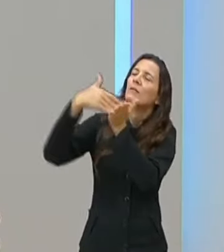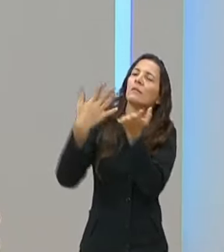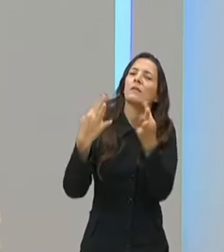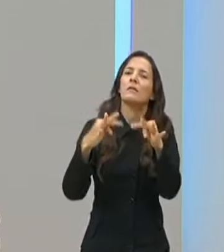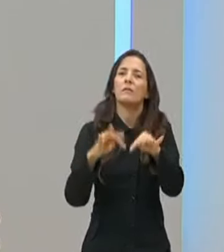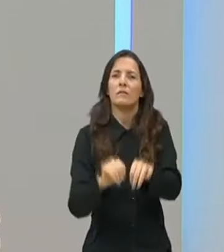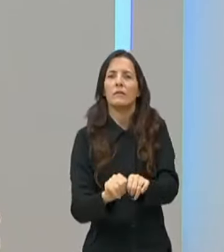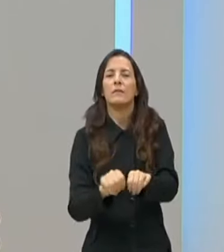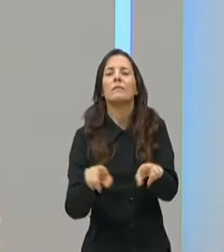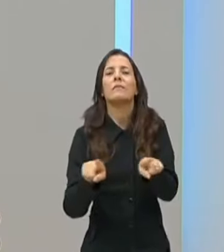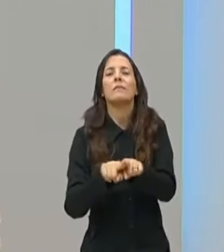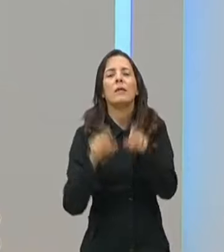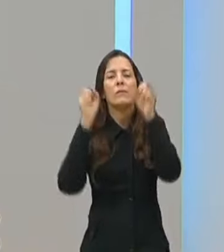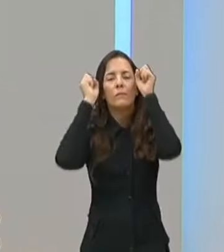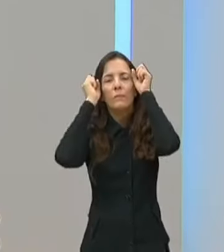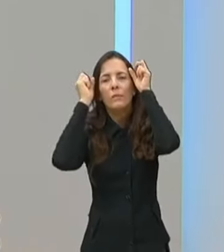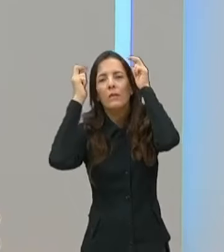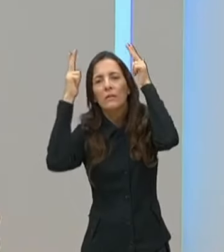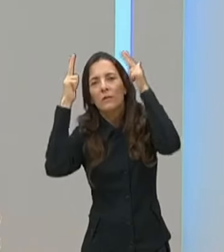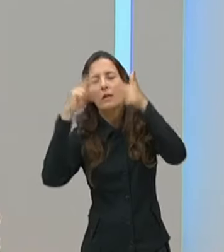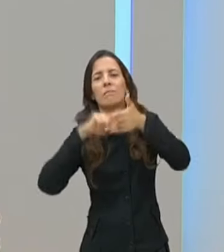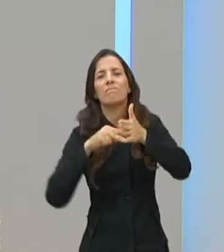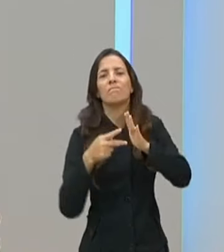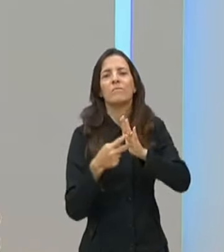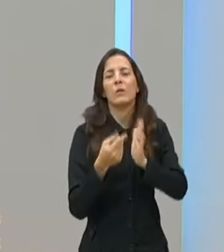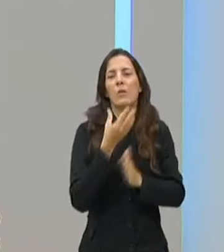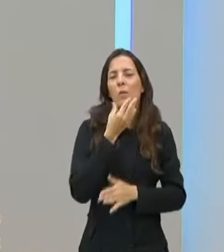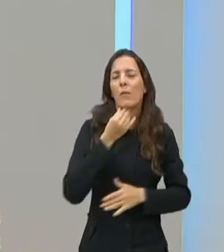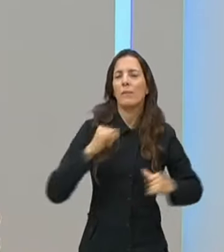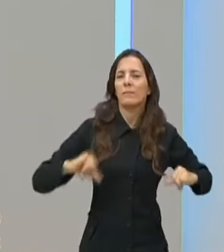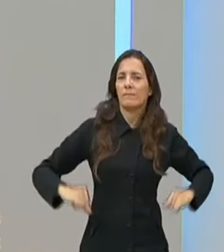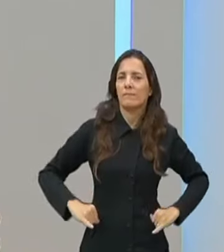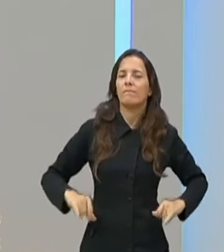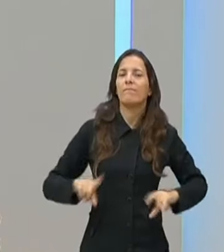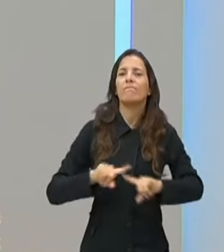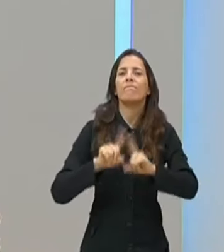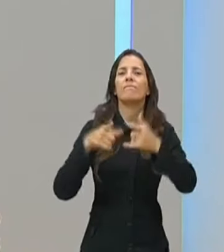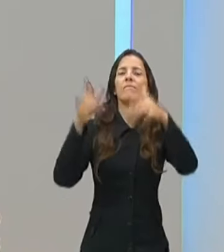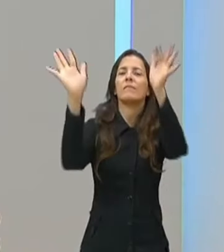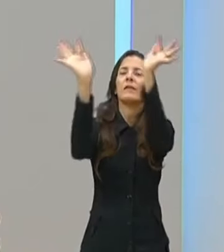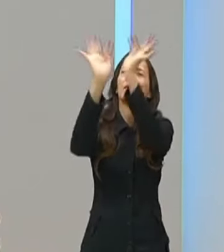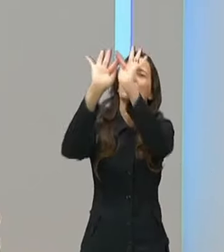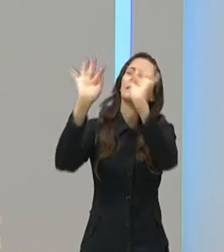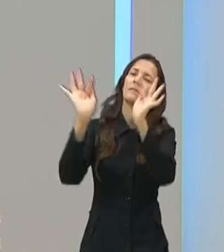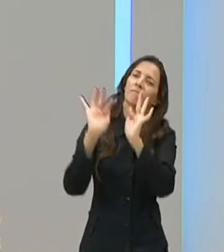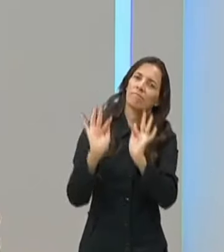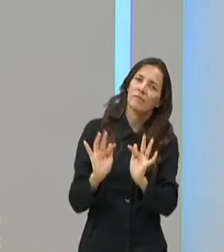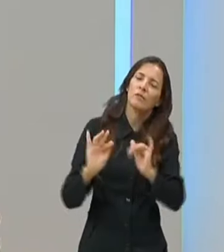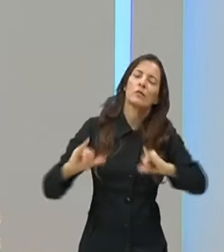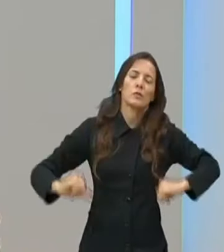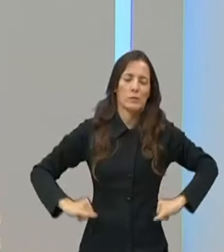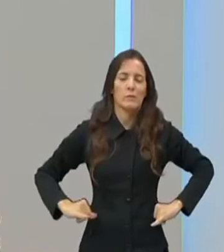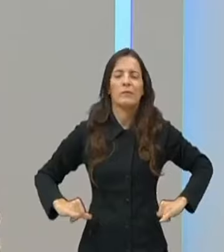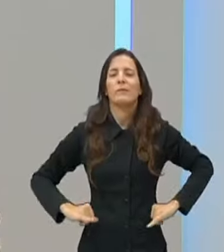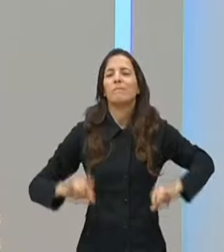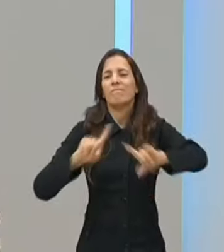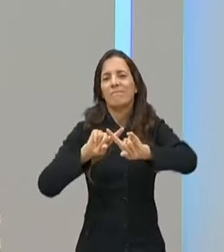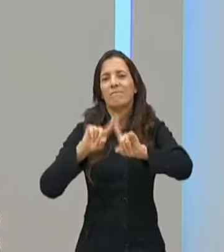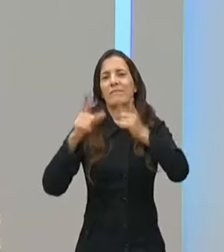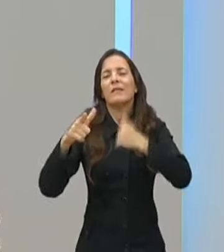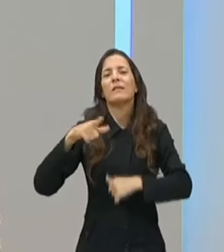de sofrimento, mas foi bem-aventurado também porque sofreu, mas alcançou